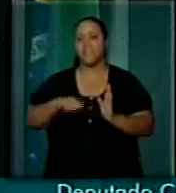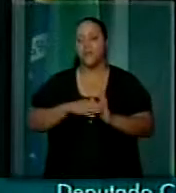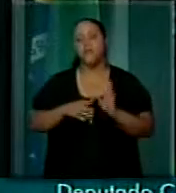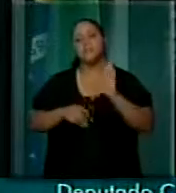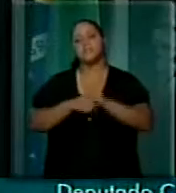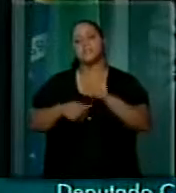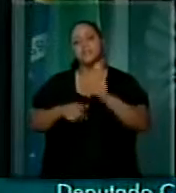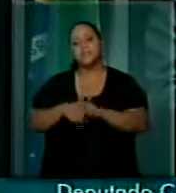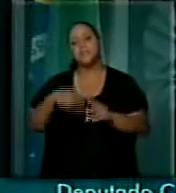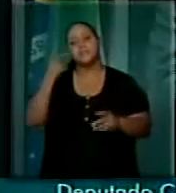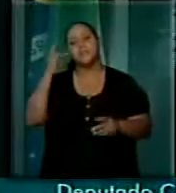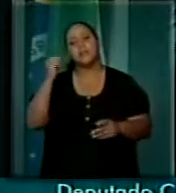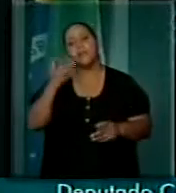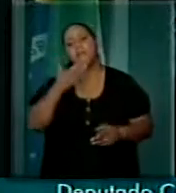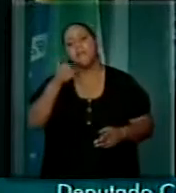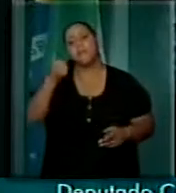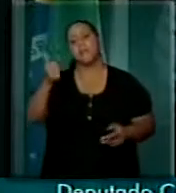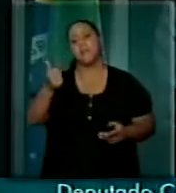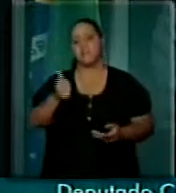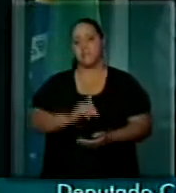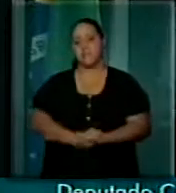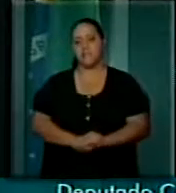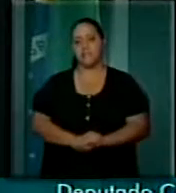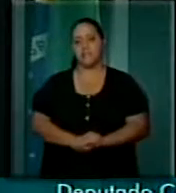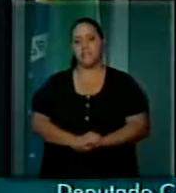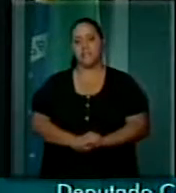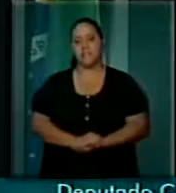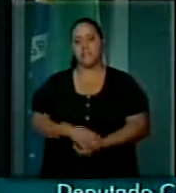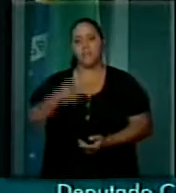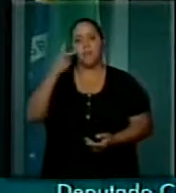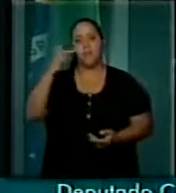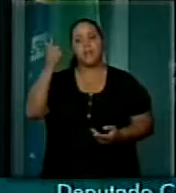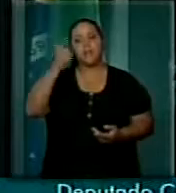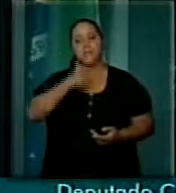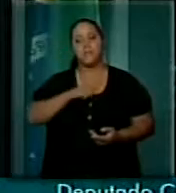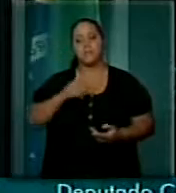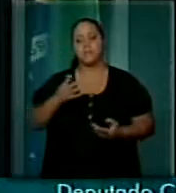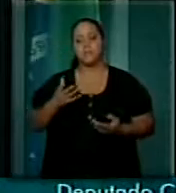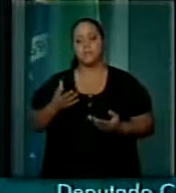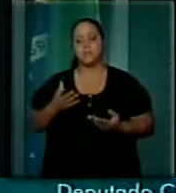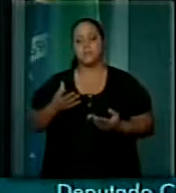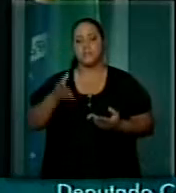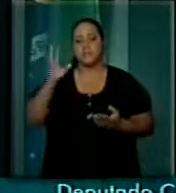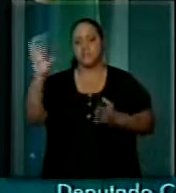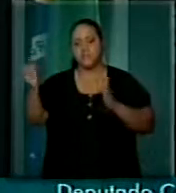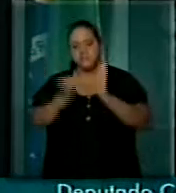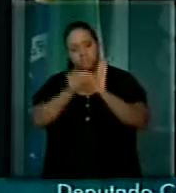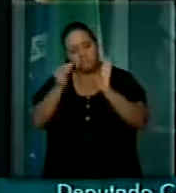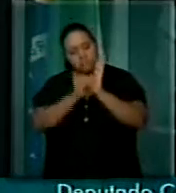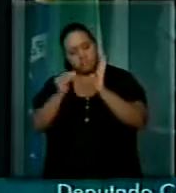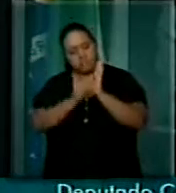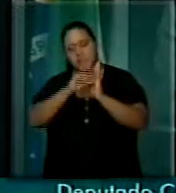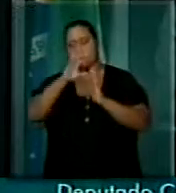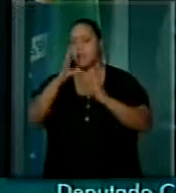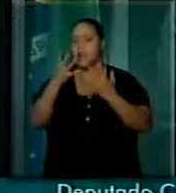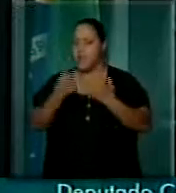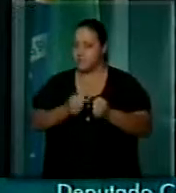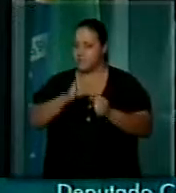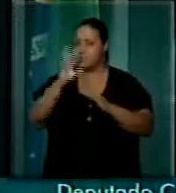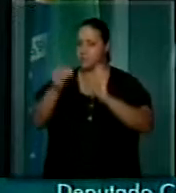para aprimorá-los, para melhorá-los, incorporamos várias emendas da